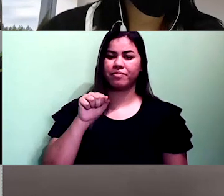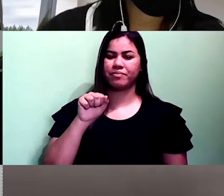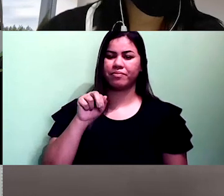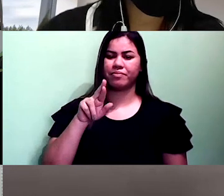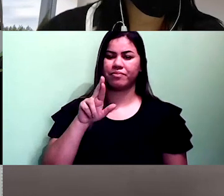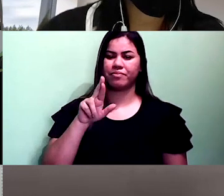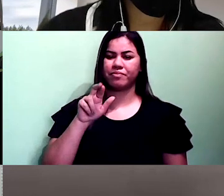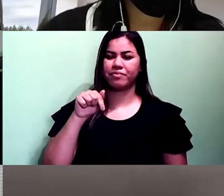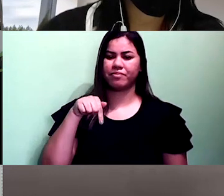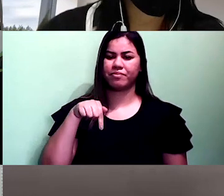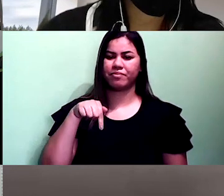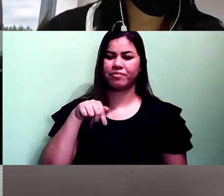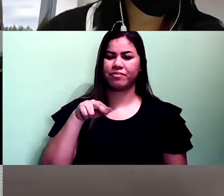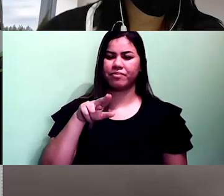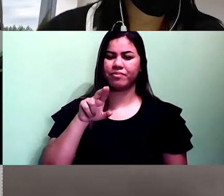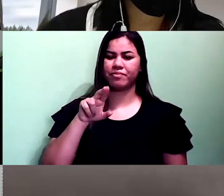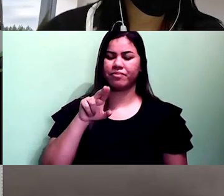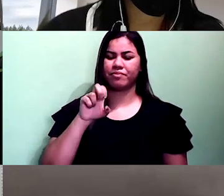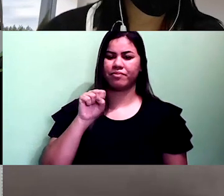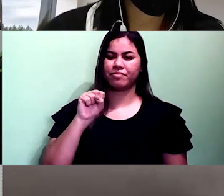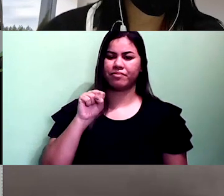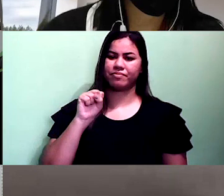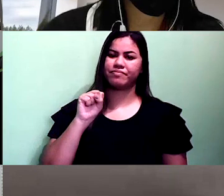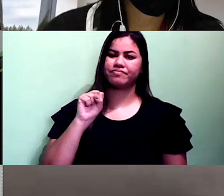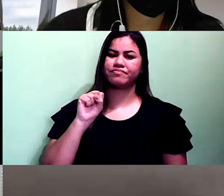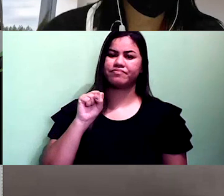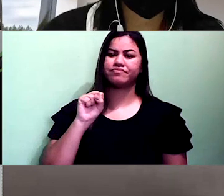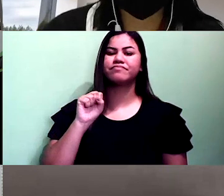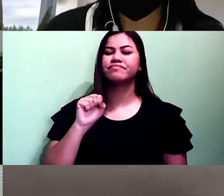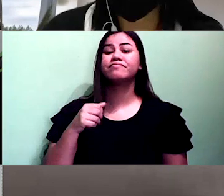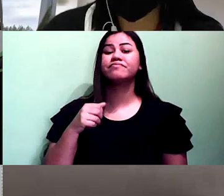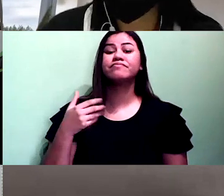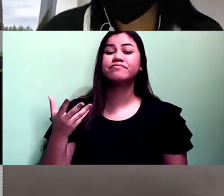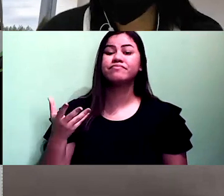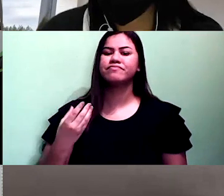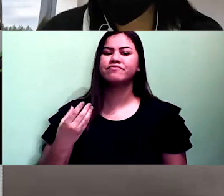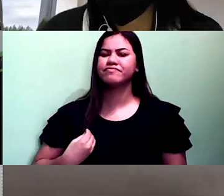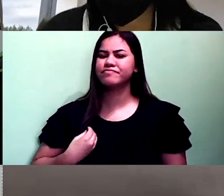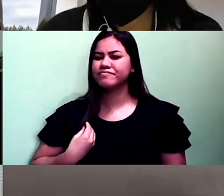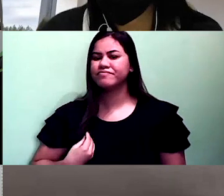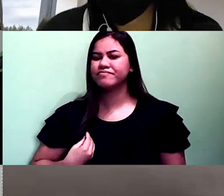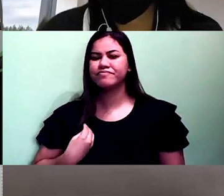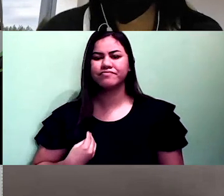70? Que unidade que é 70, Rafa?